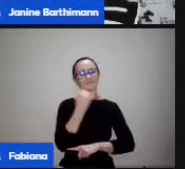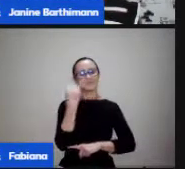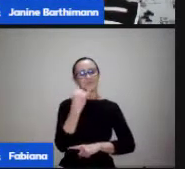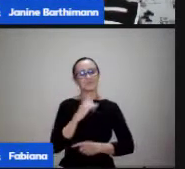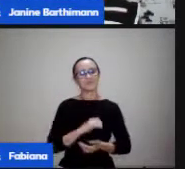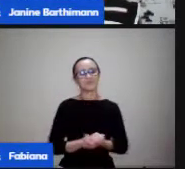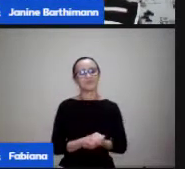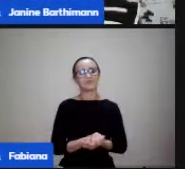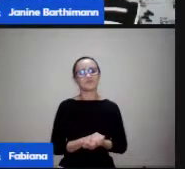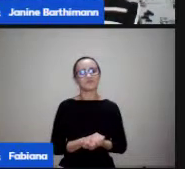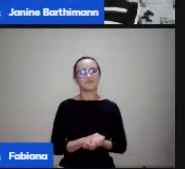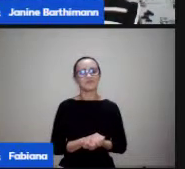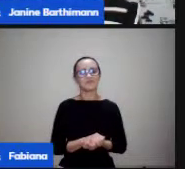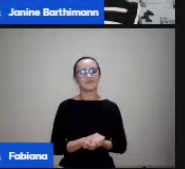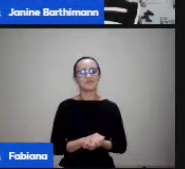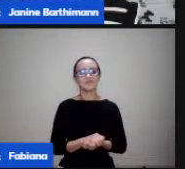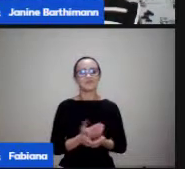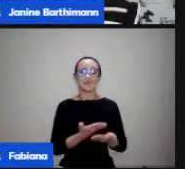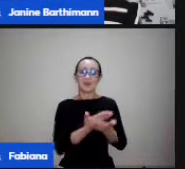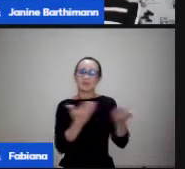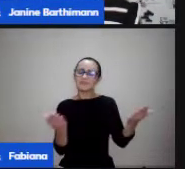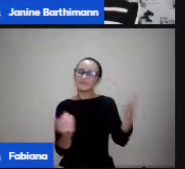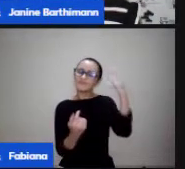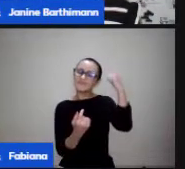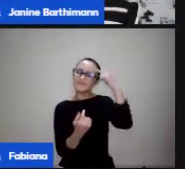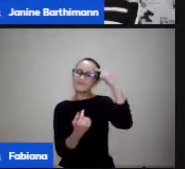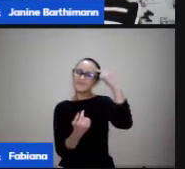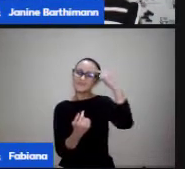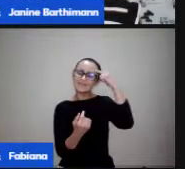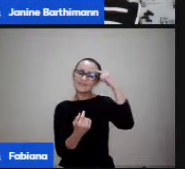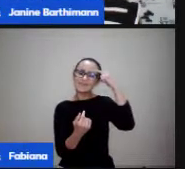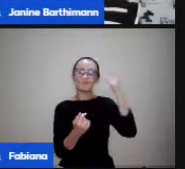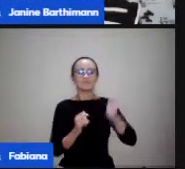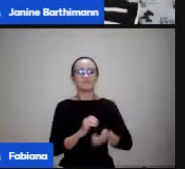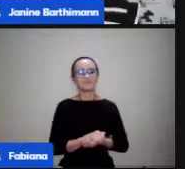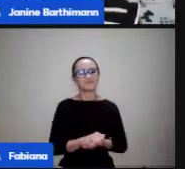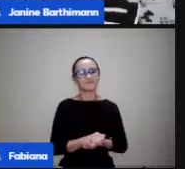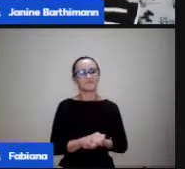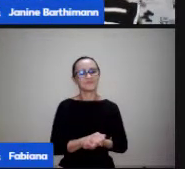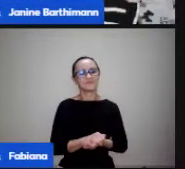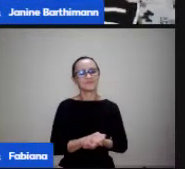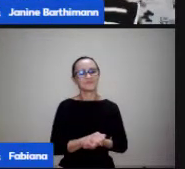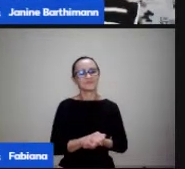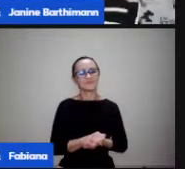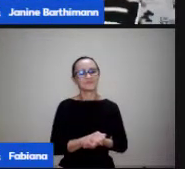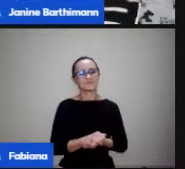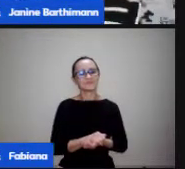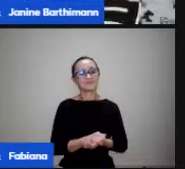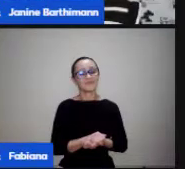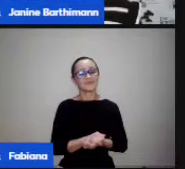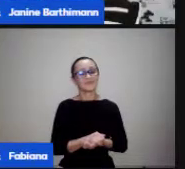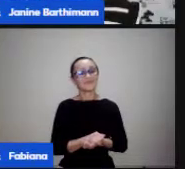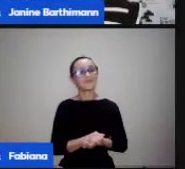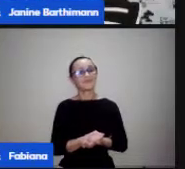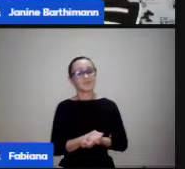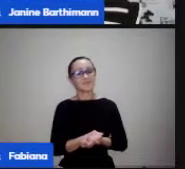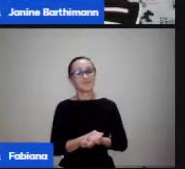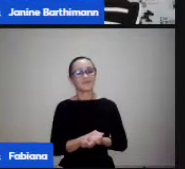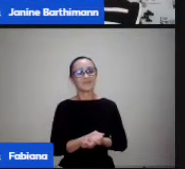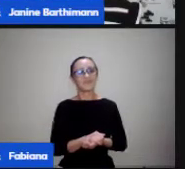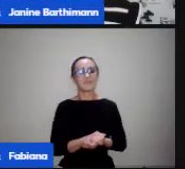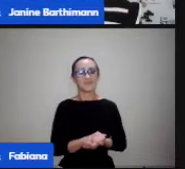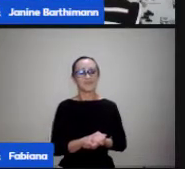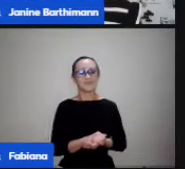Interessante, Deixar essa Sônia. fala para você refletir. Sônia, Sim, interessante que fale, como Antônio.